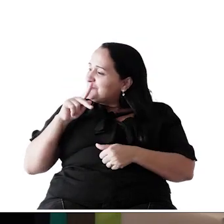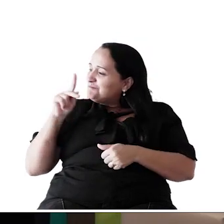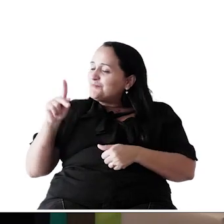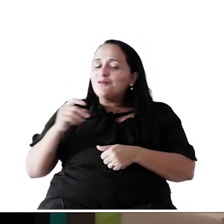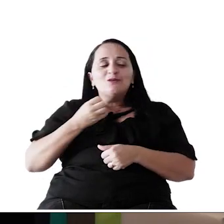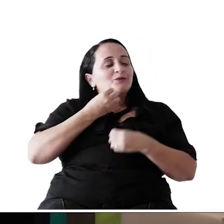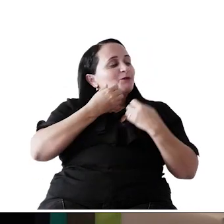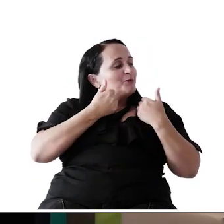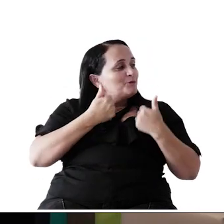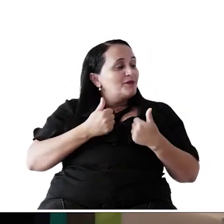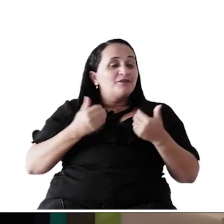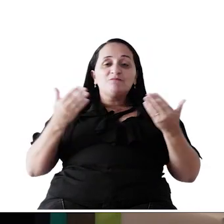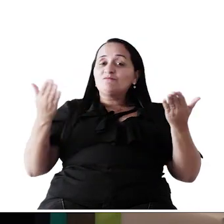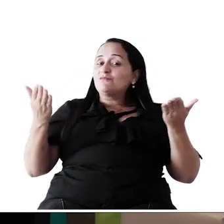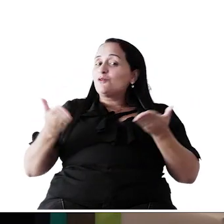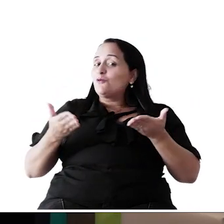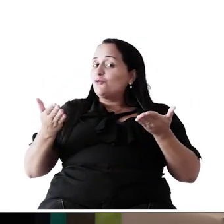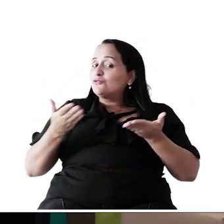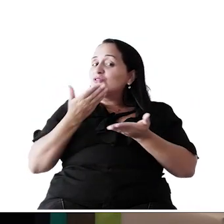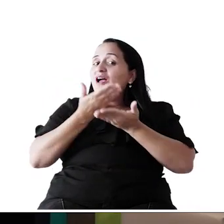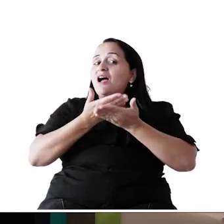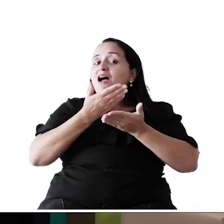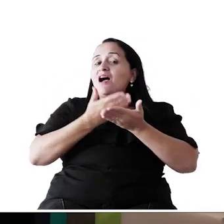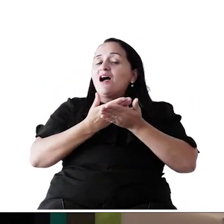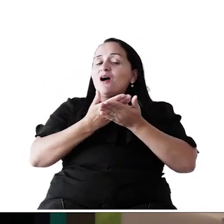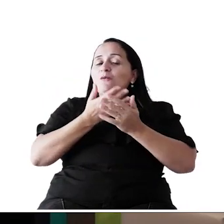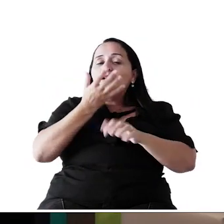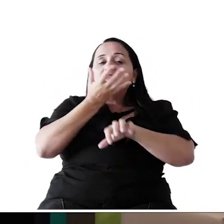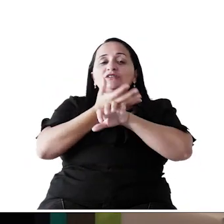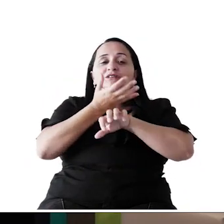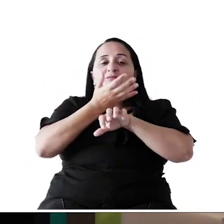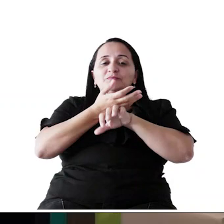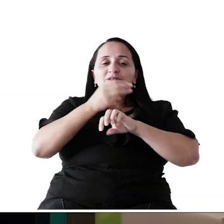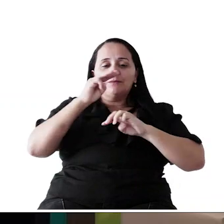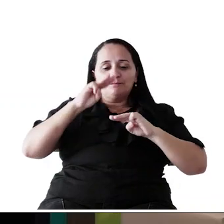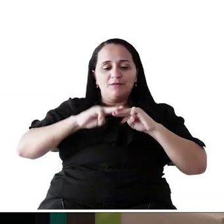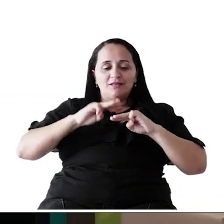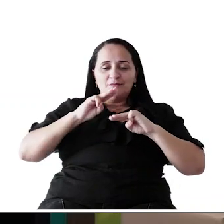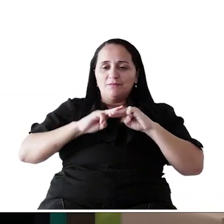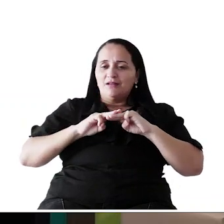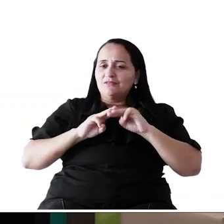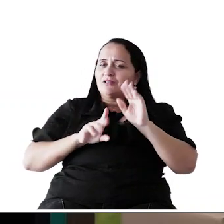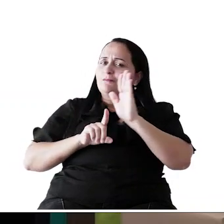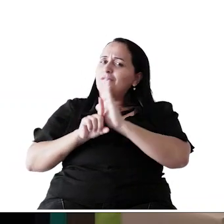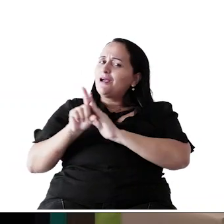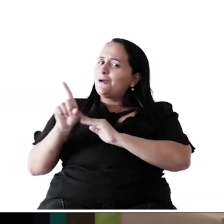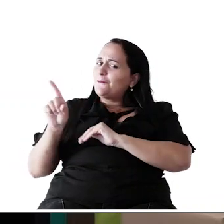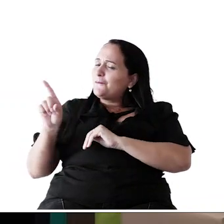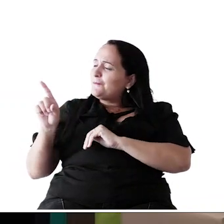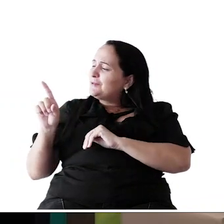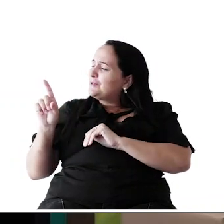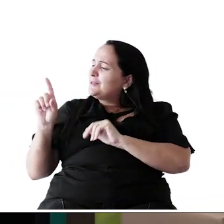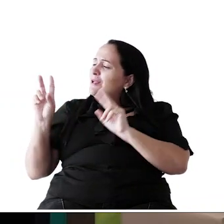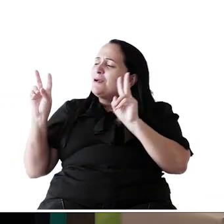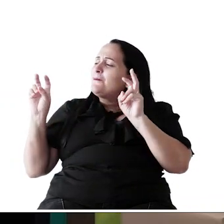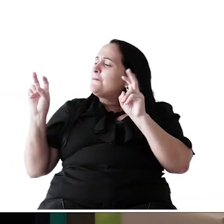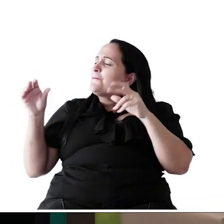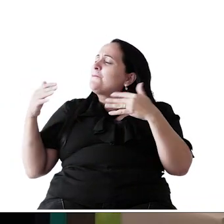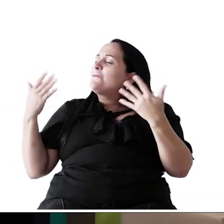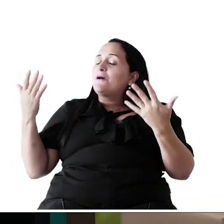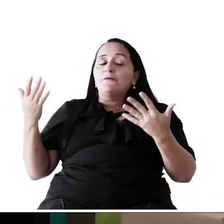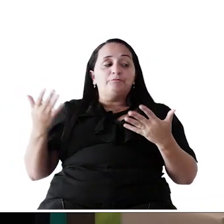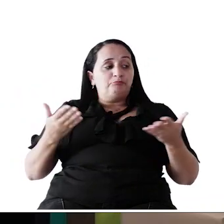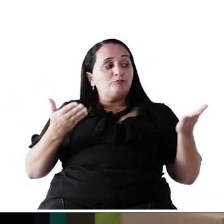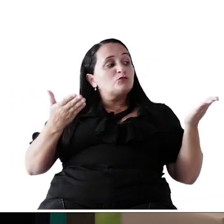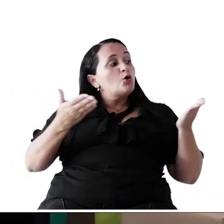Carol? A nossa aula é de matemática, hein? Pró, qual é o assunto dessa aula? Carol, a gente vai encerrar o ciclo de